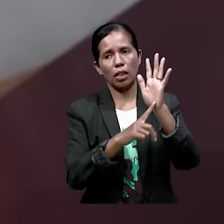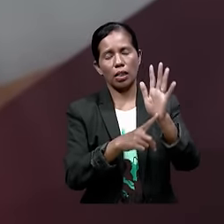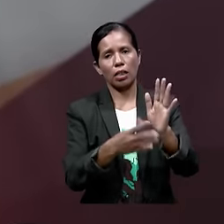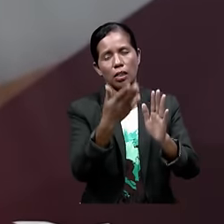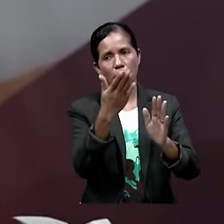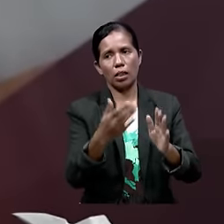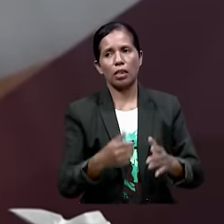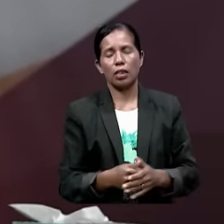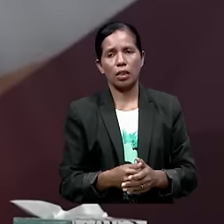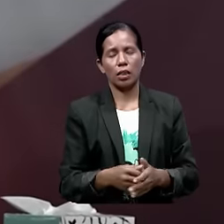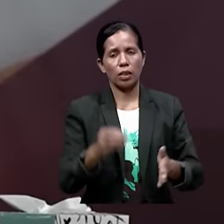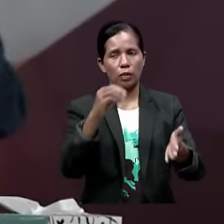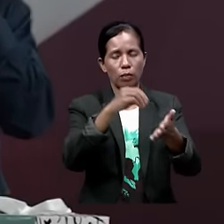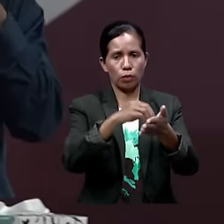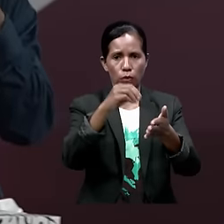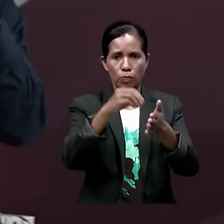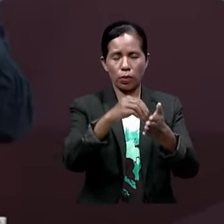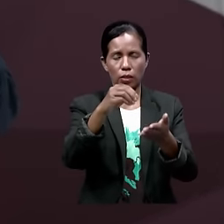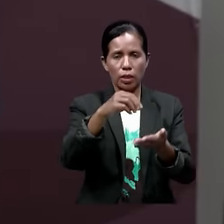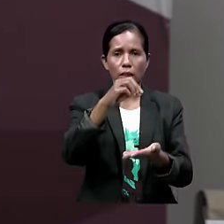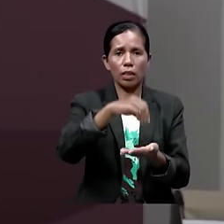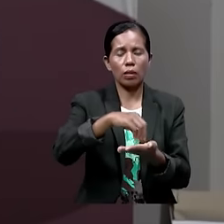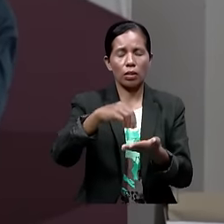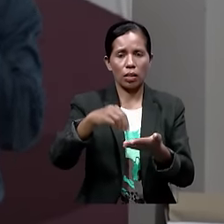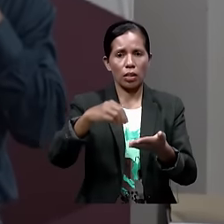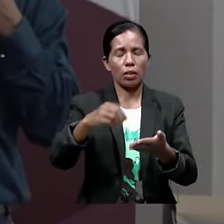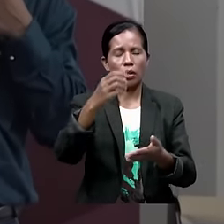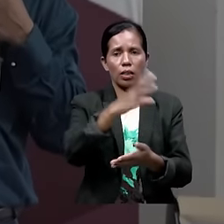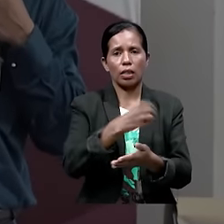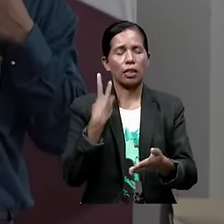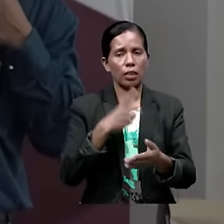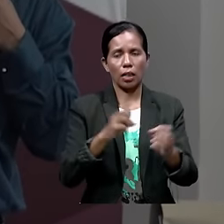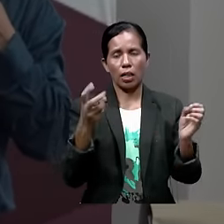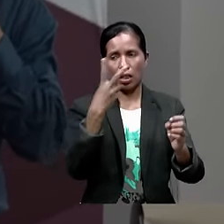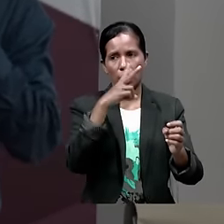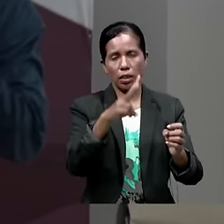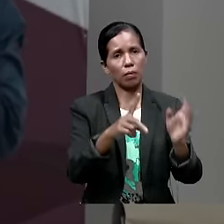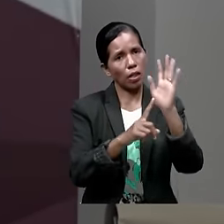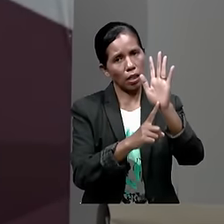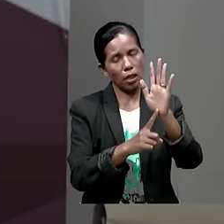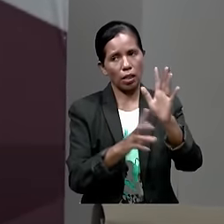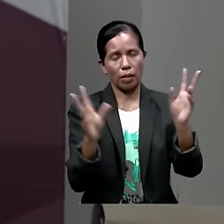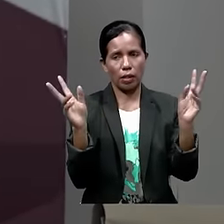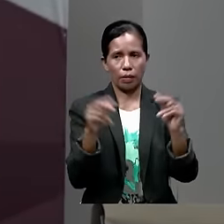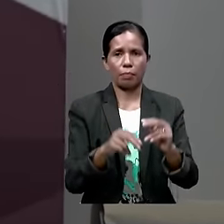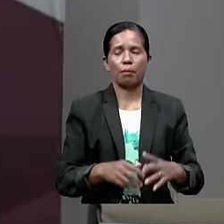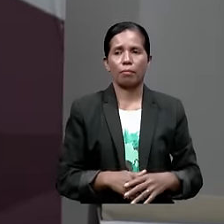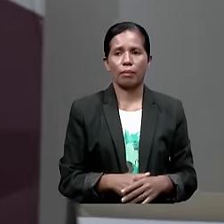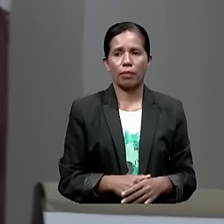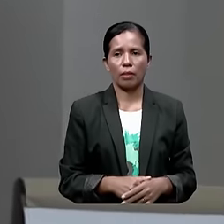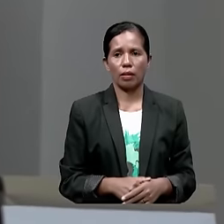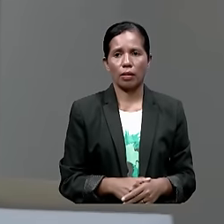ia pontos, pontos. Coordenados que ela boa M. Ya, ini telah dua hari mos. Tapi sih hari kalah.